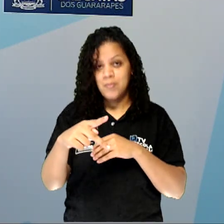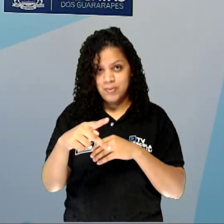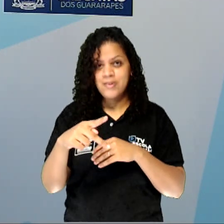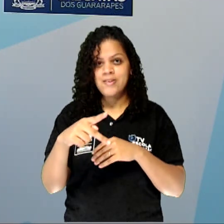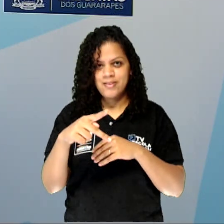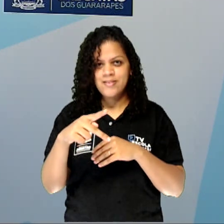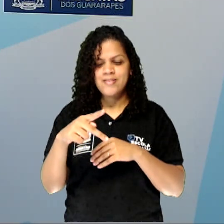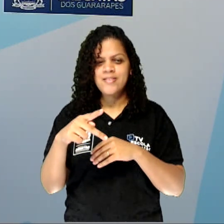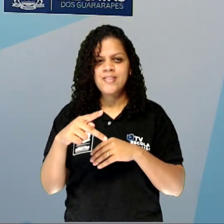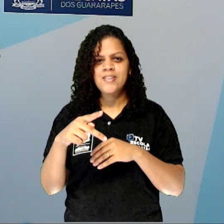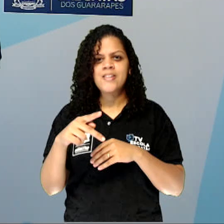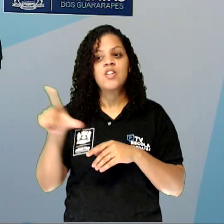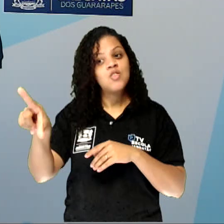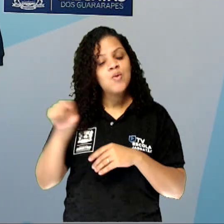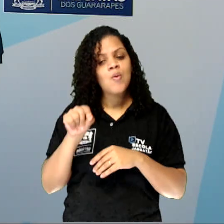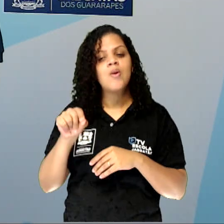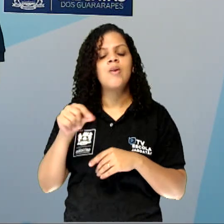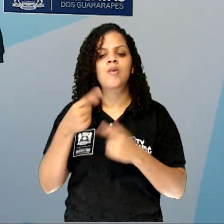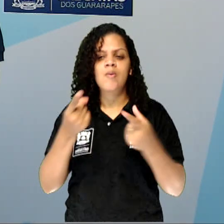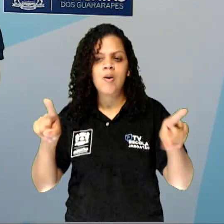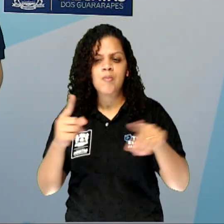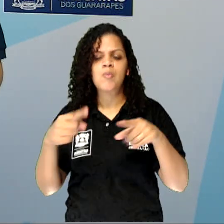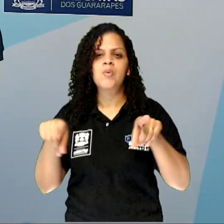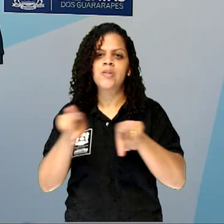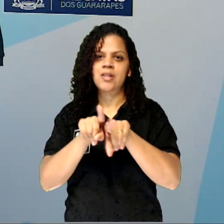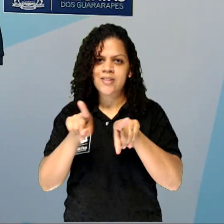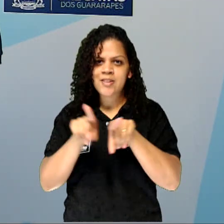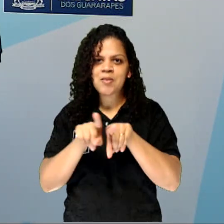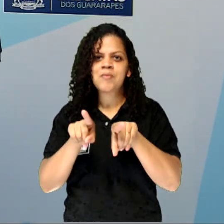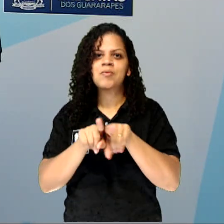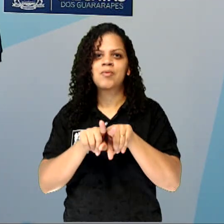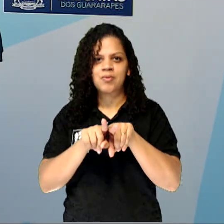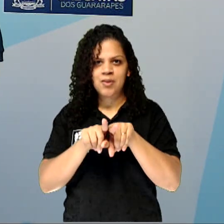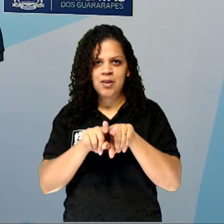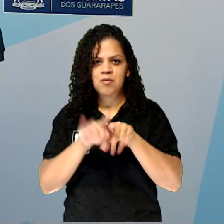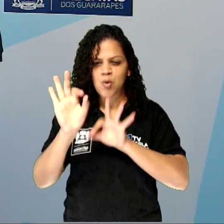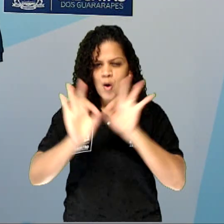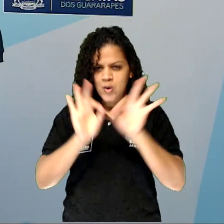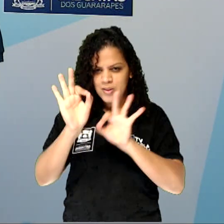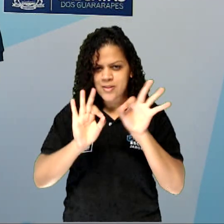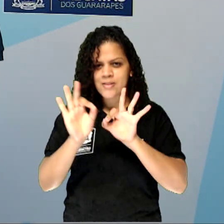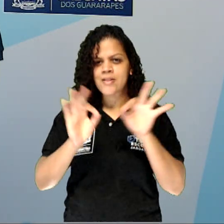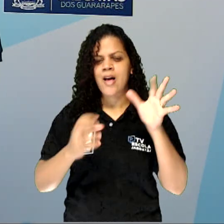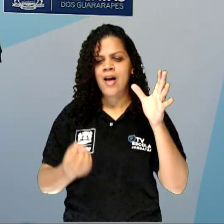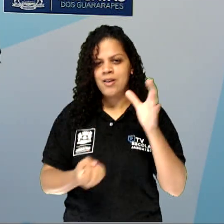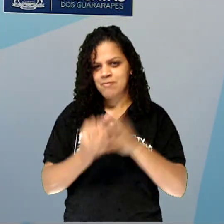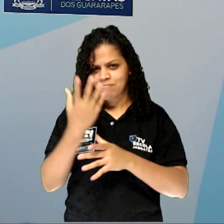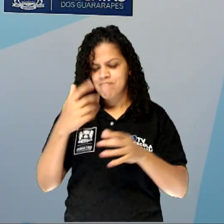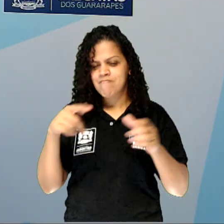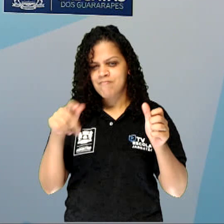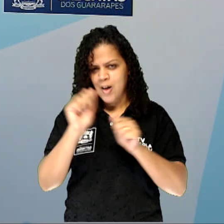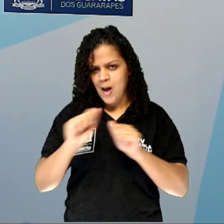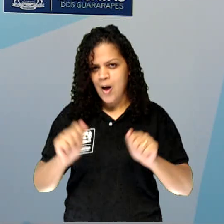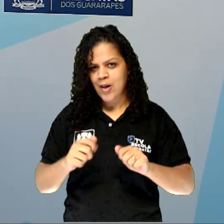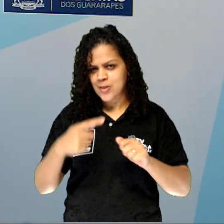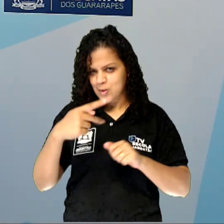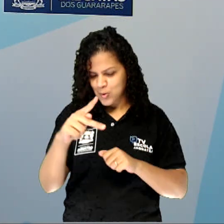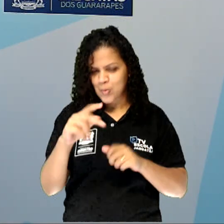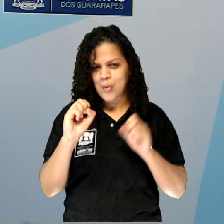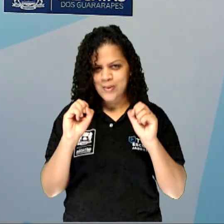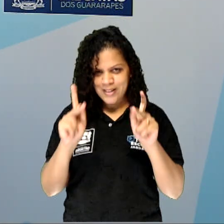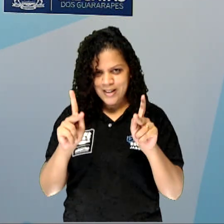obra, Como eu falei para vocês, Nanjun Paik tinha muito o elemento da música presente na sua obra. Então, você vai criar o